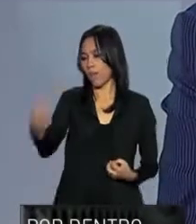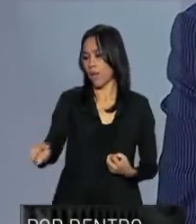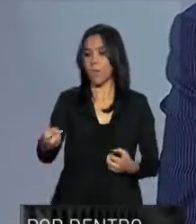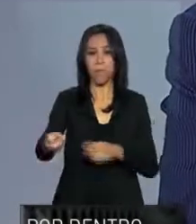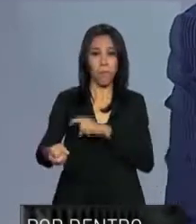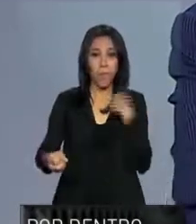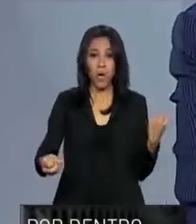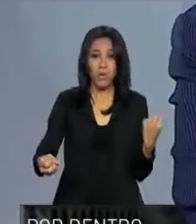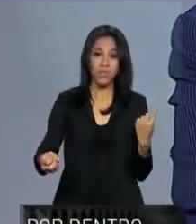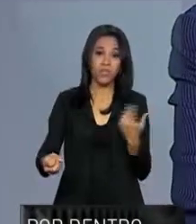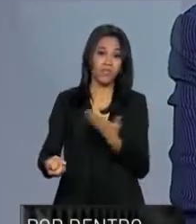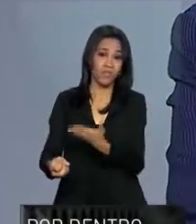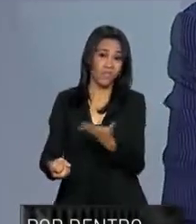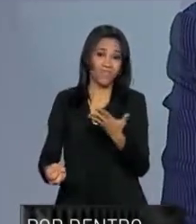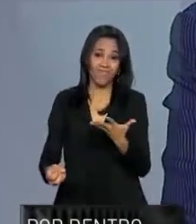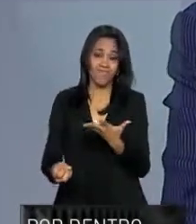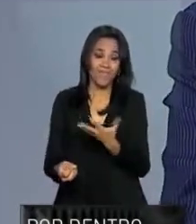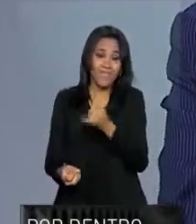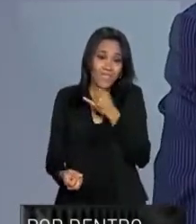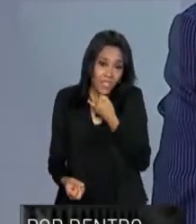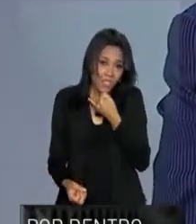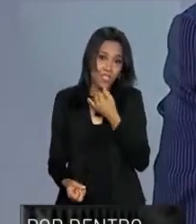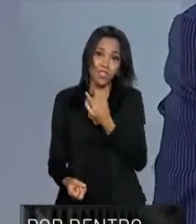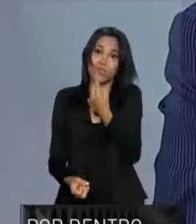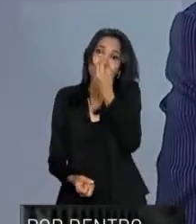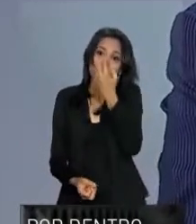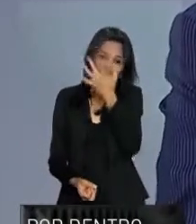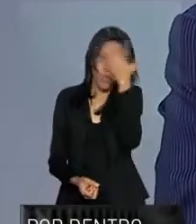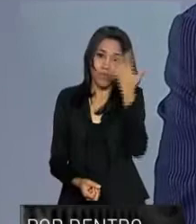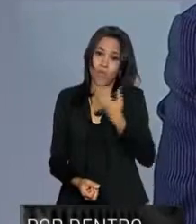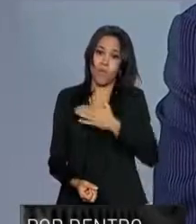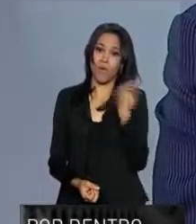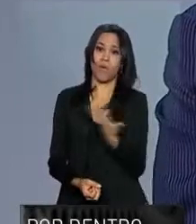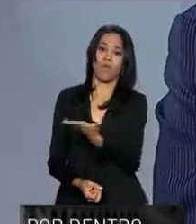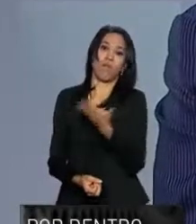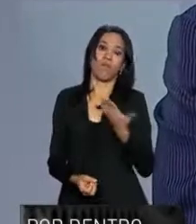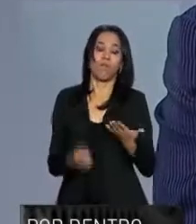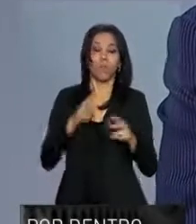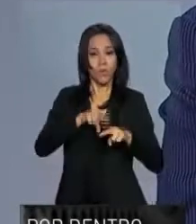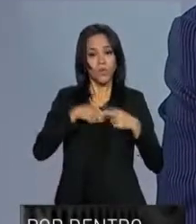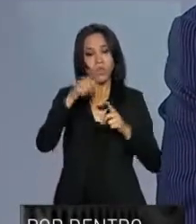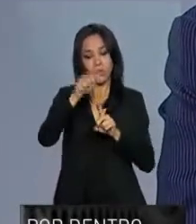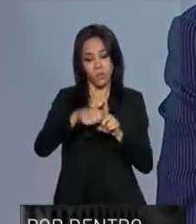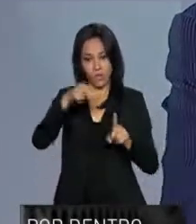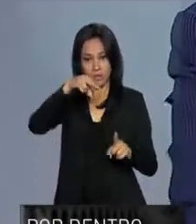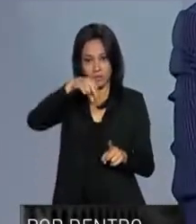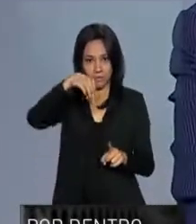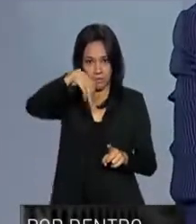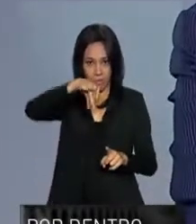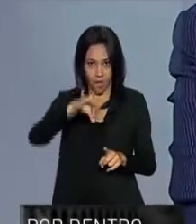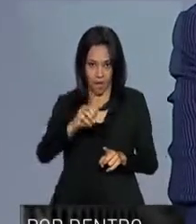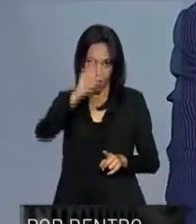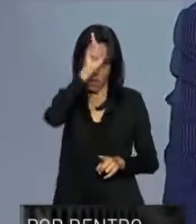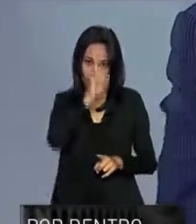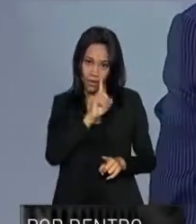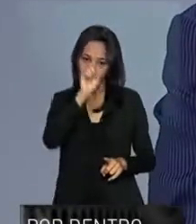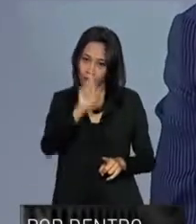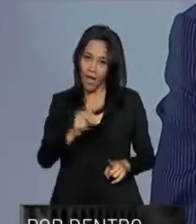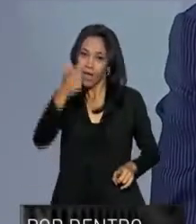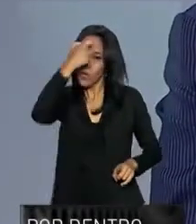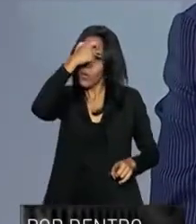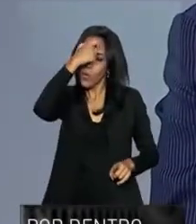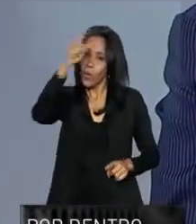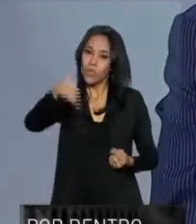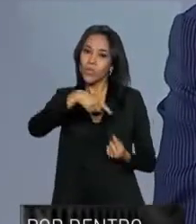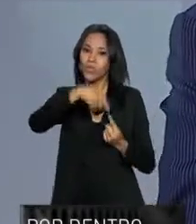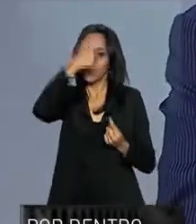uma tristeza nós perdemos uma vida e por isso que o maiô amarelo é uma campanha que nós desejamos integrará todos para concientizar aquele que